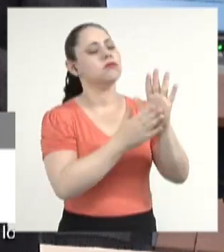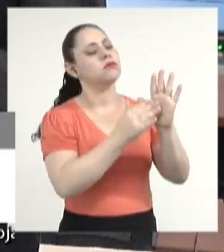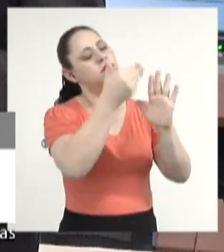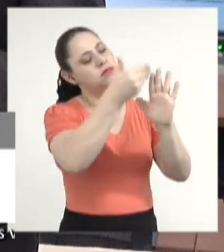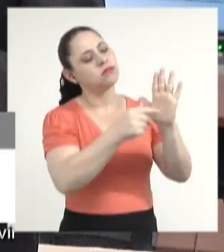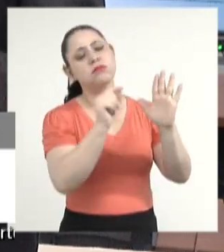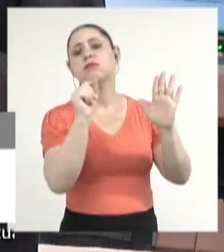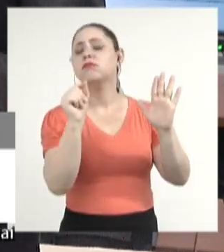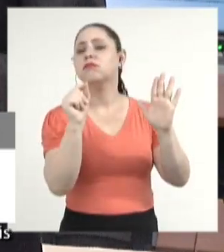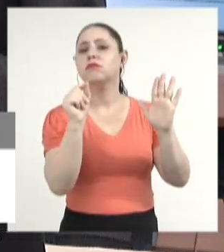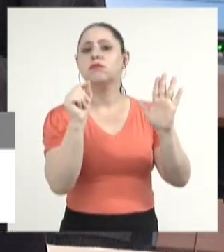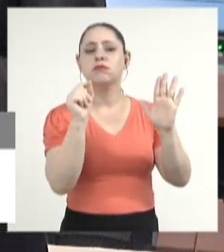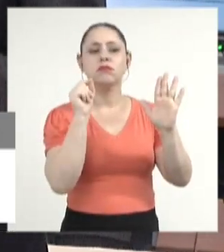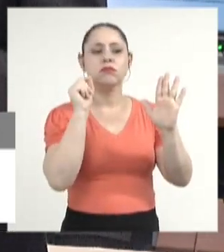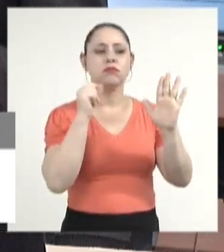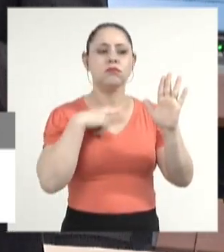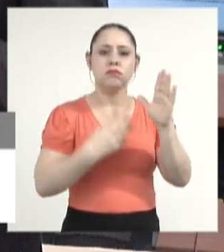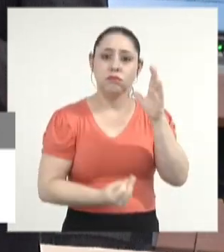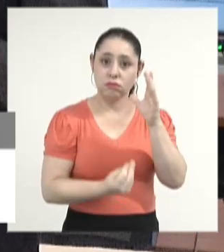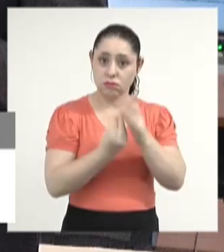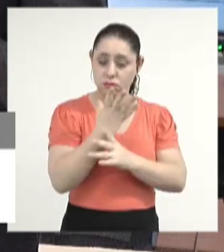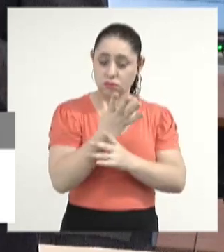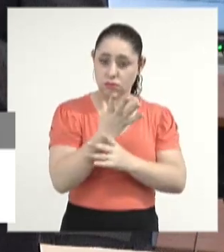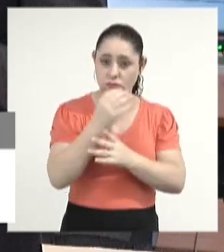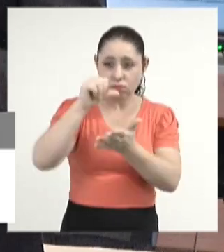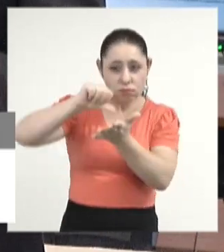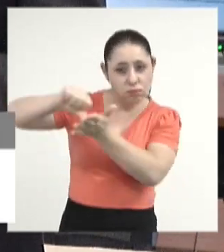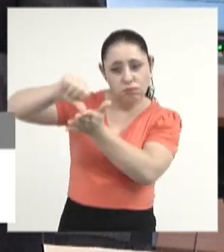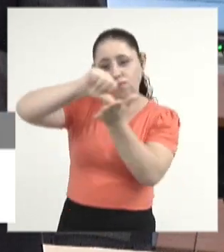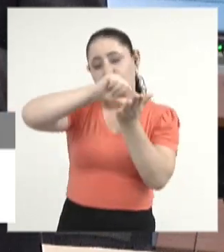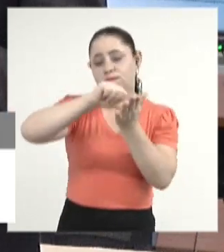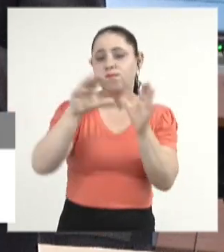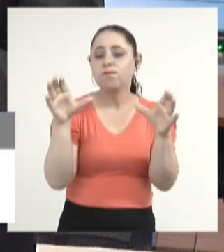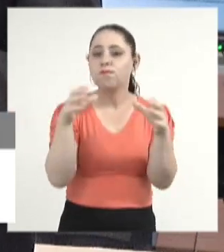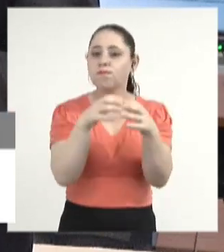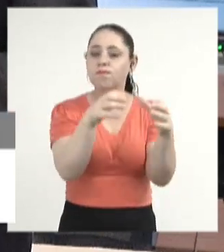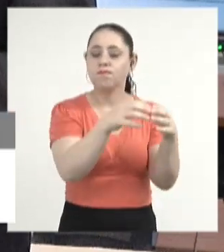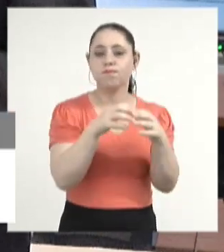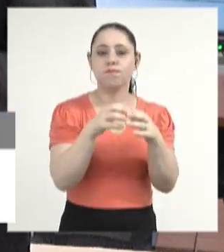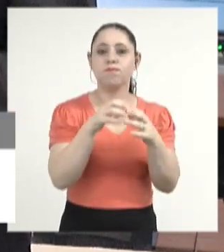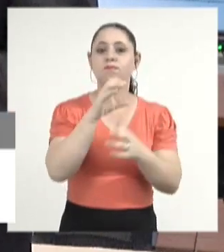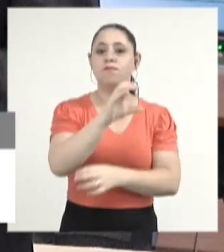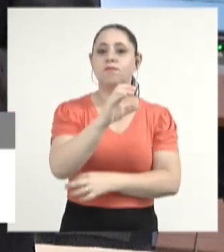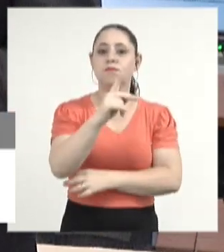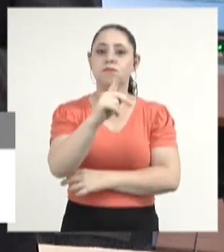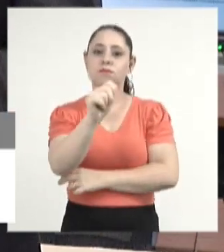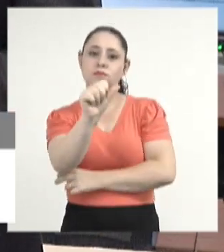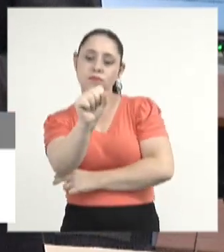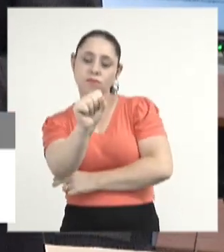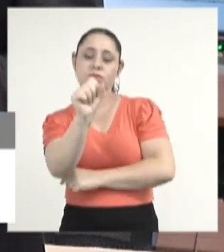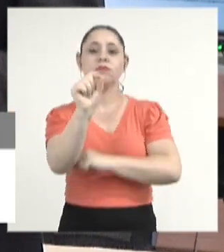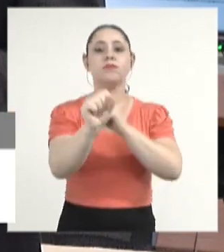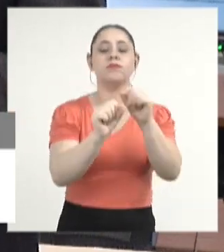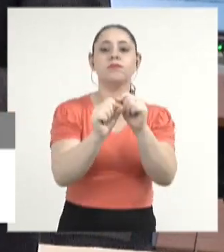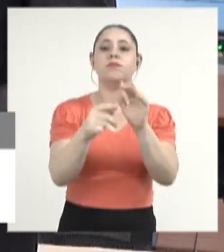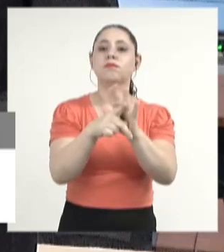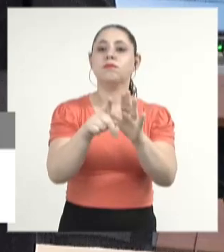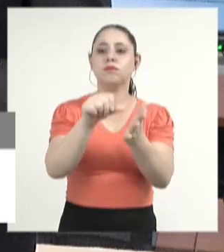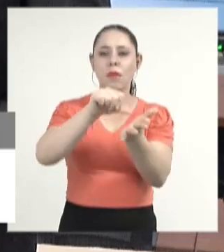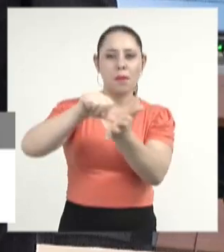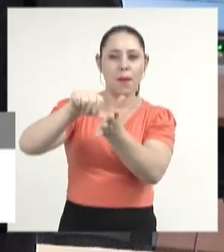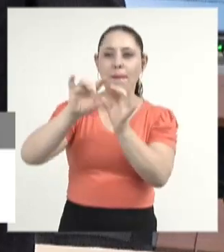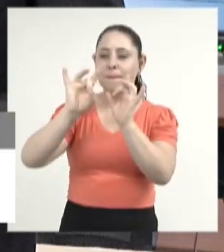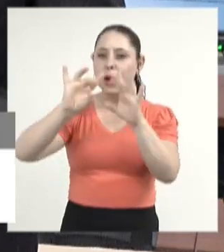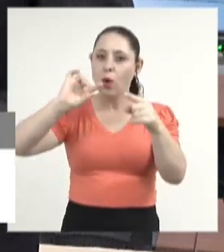proposição também propõe aí a criação de comandos de policiamento de áreas, os CPAs, distribuídos em